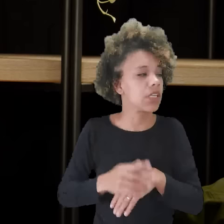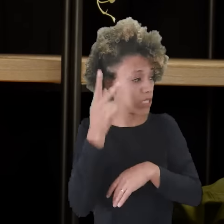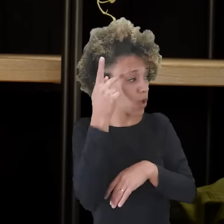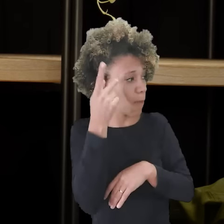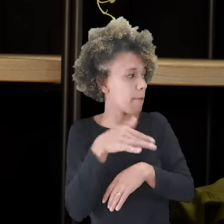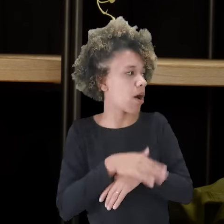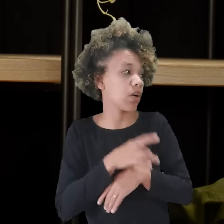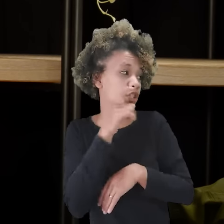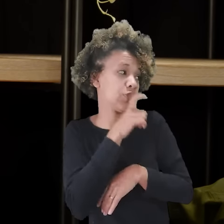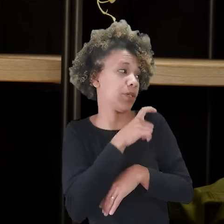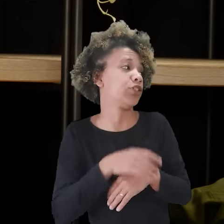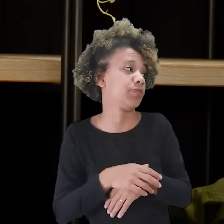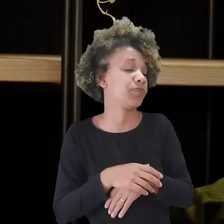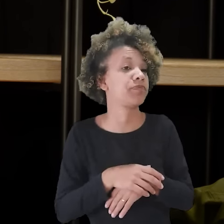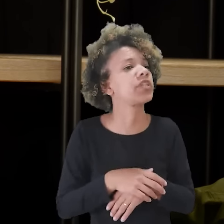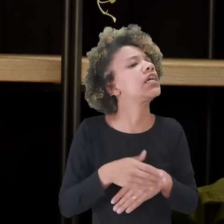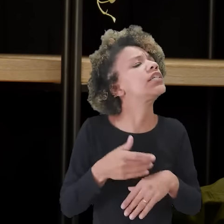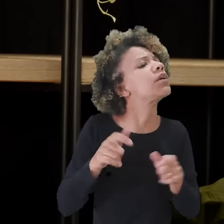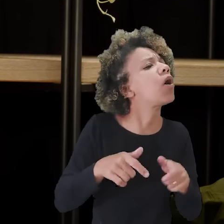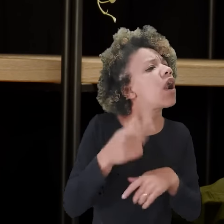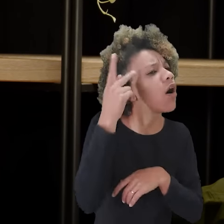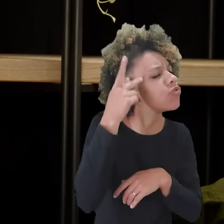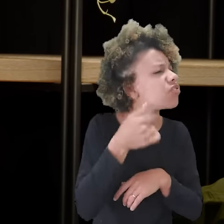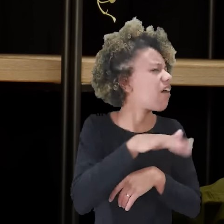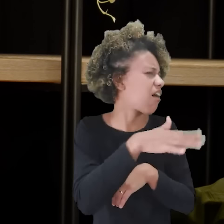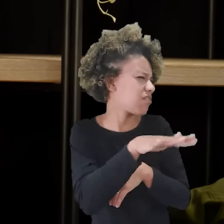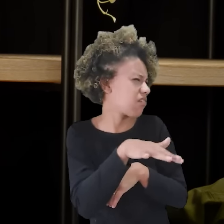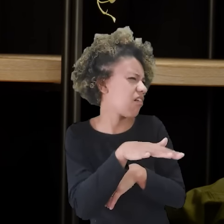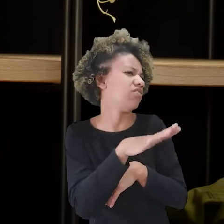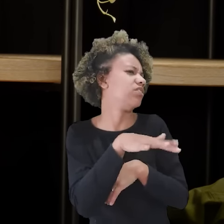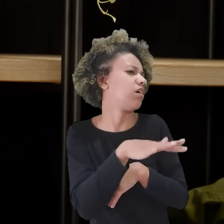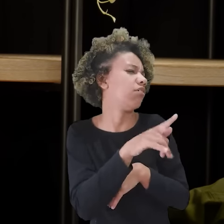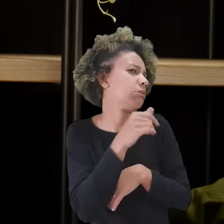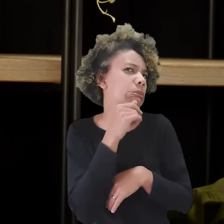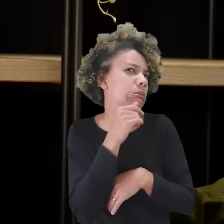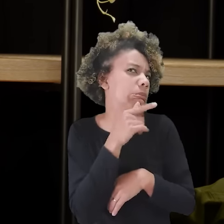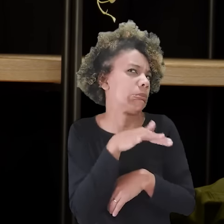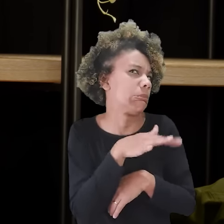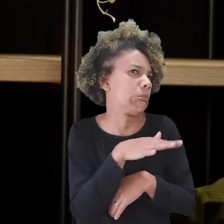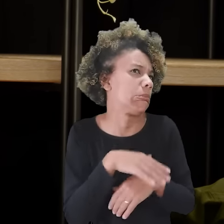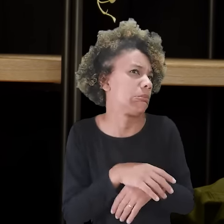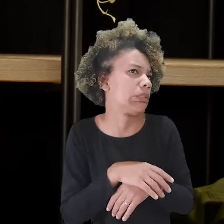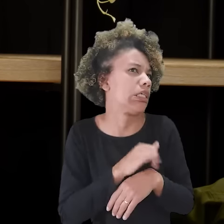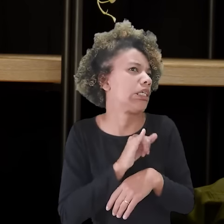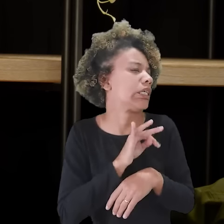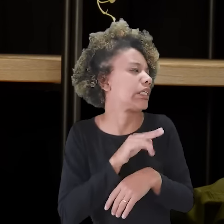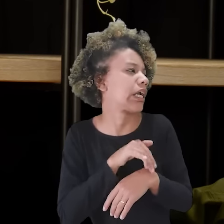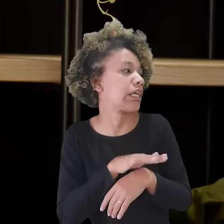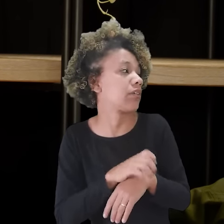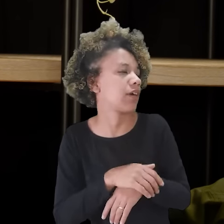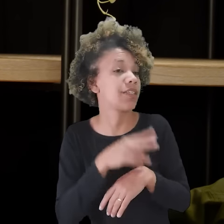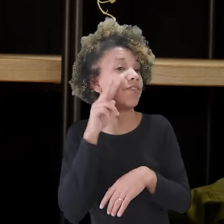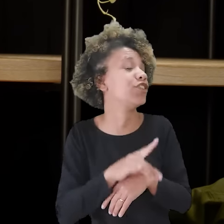São Paulo a gente mente São Paulo fala assim você mora aonde mora ali na ali na na ali na Itaim aí você vai ver